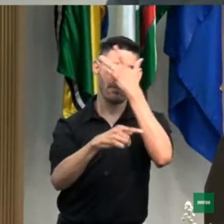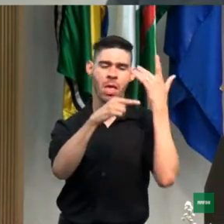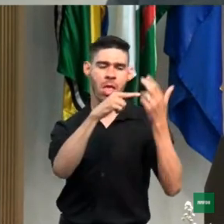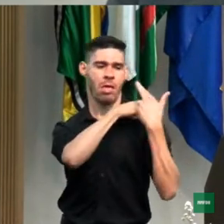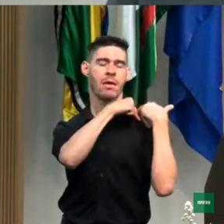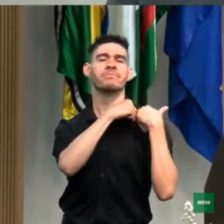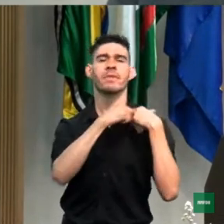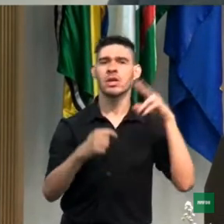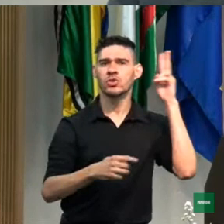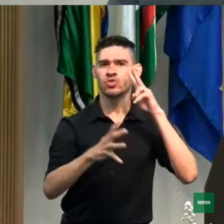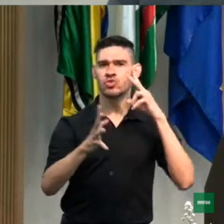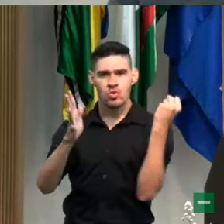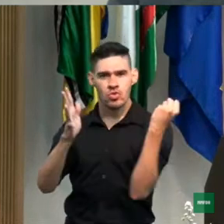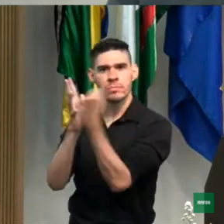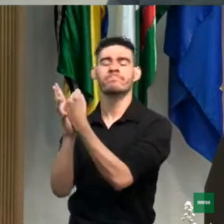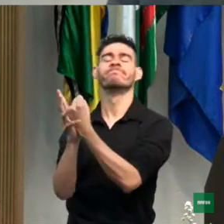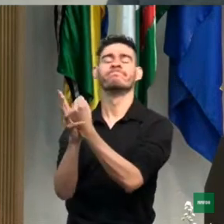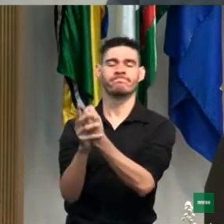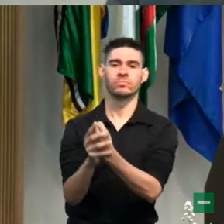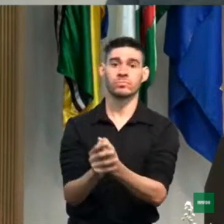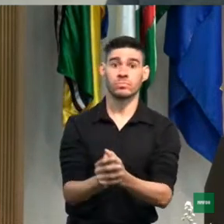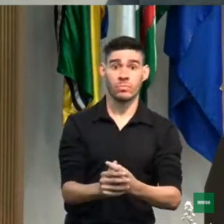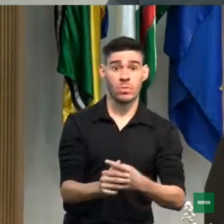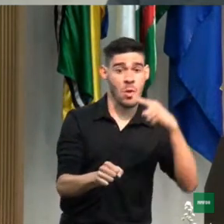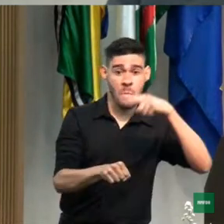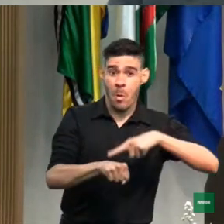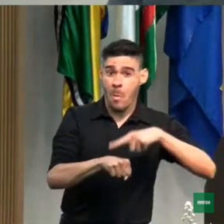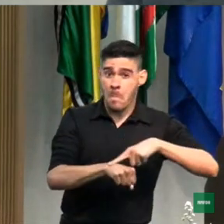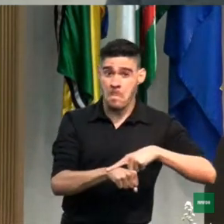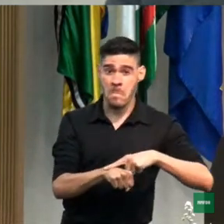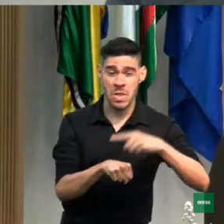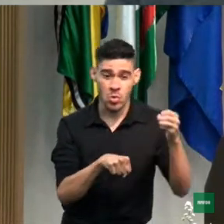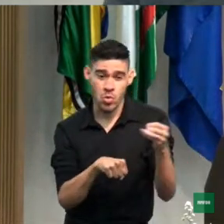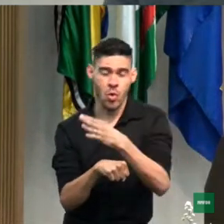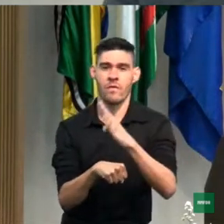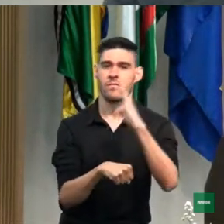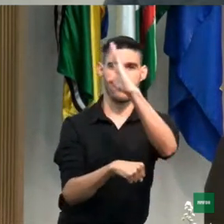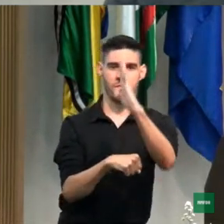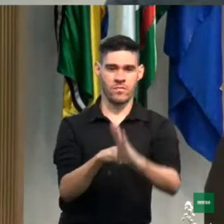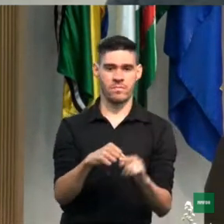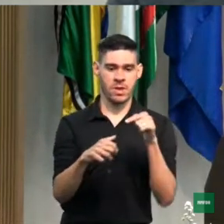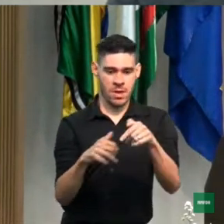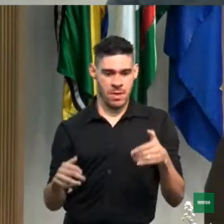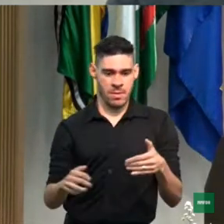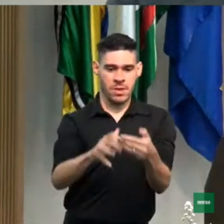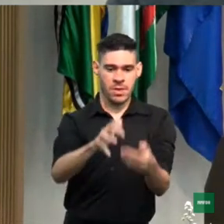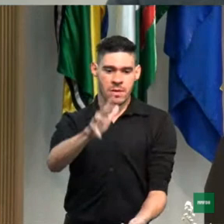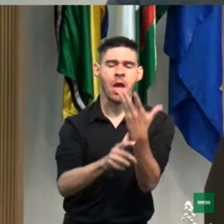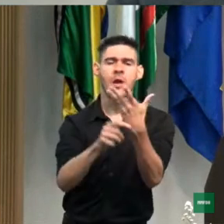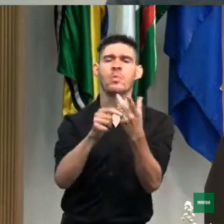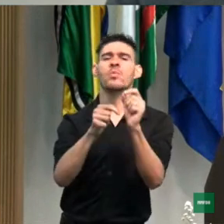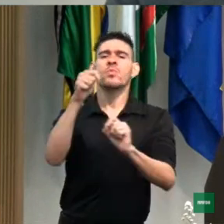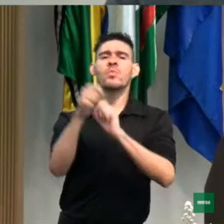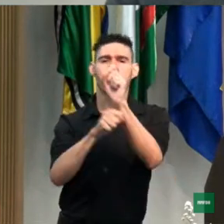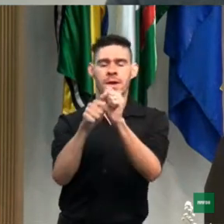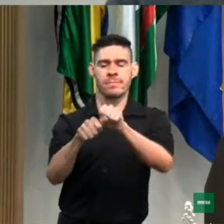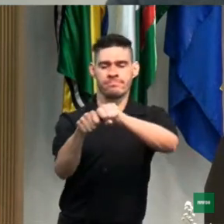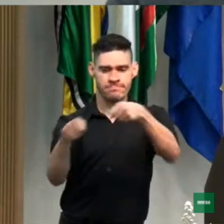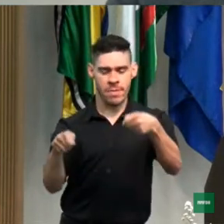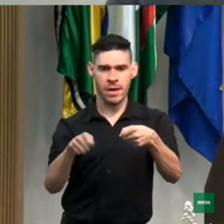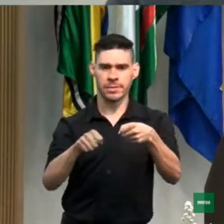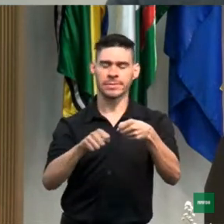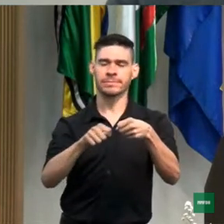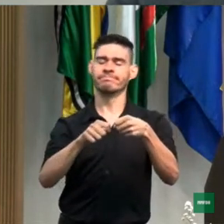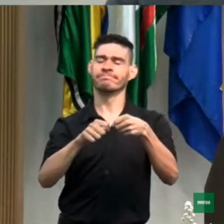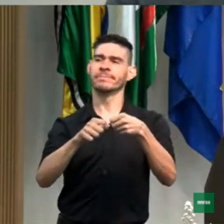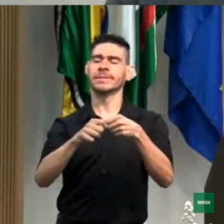que é um momento novo no Brasil. Esse ministério nasce exatamente para quebrar paradigmas, quebrar tabus,